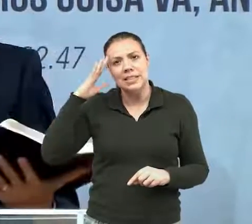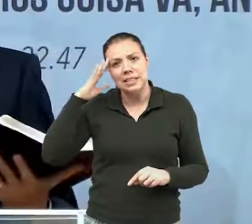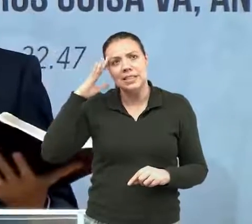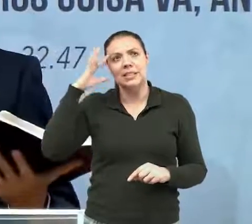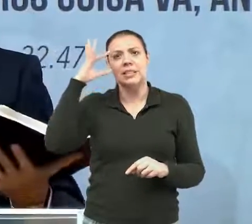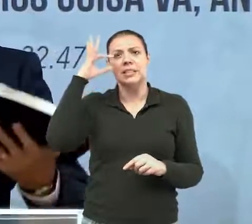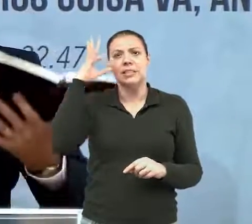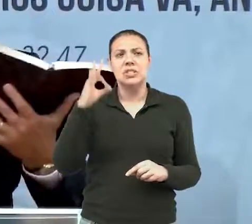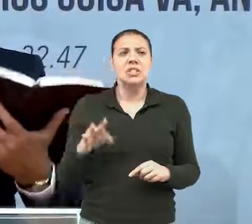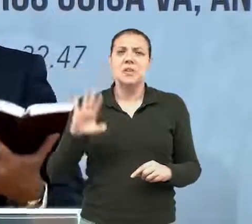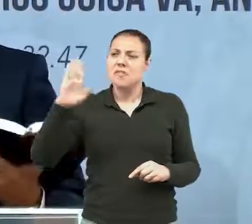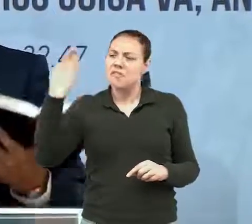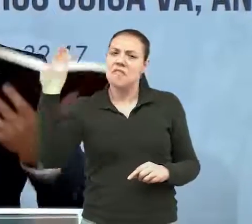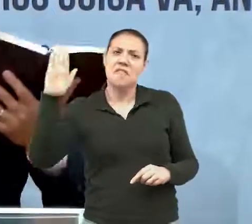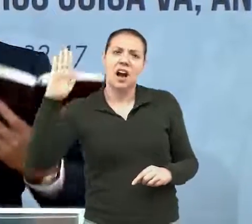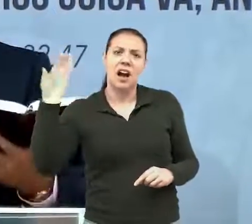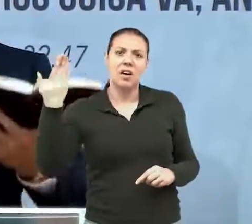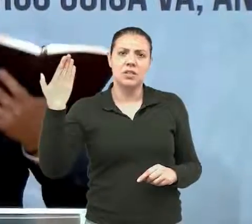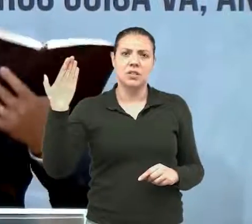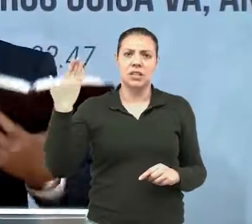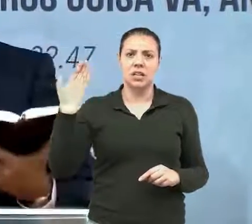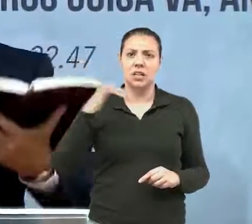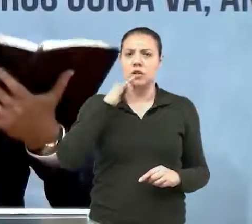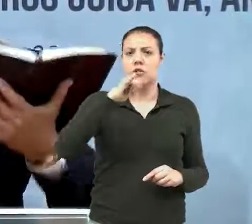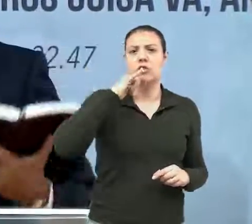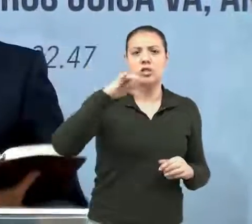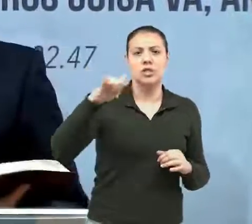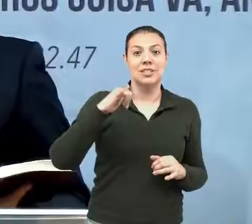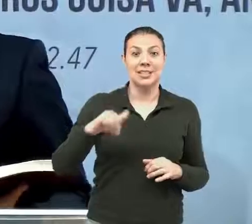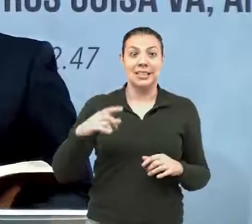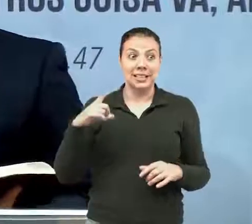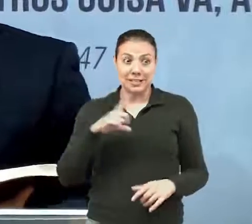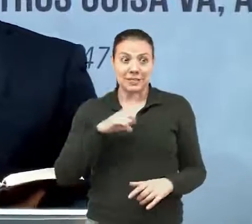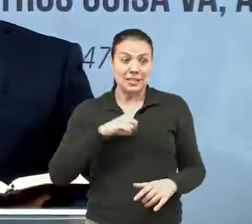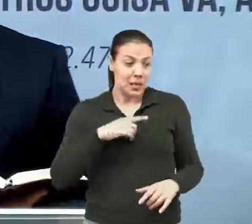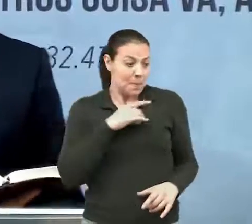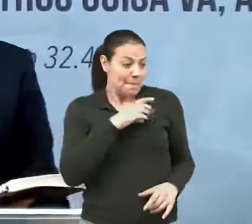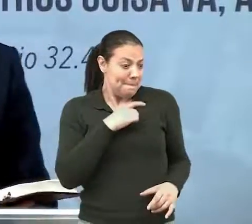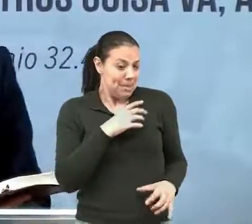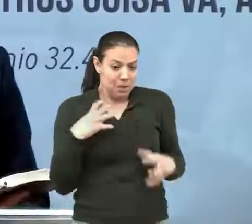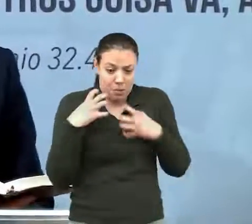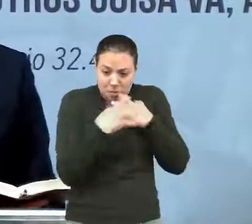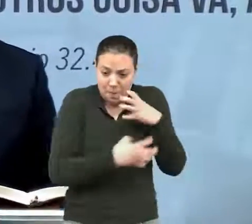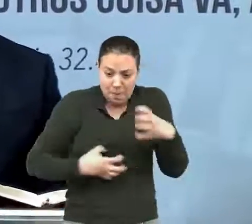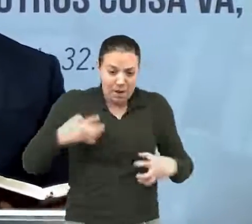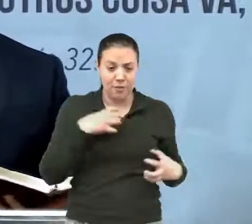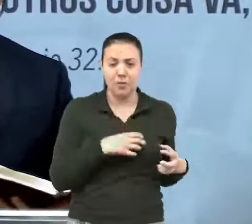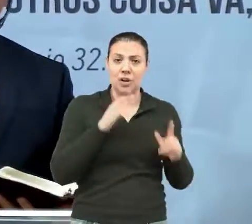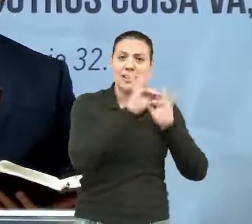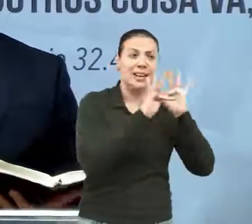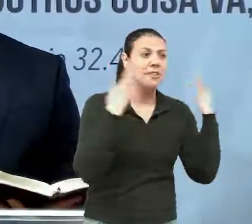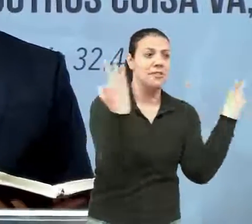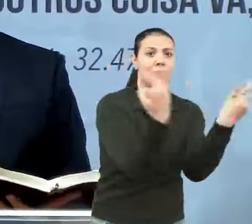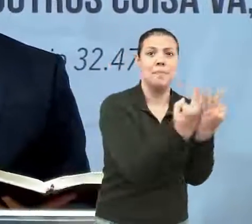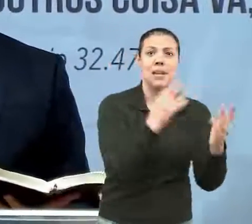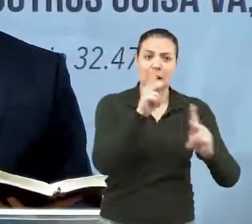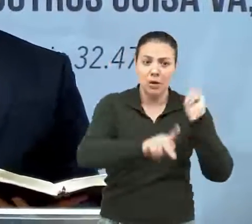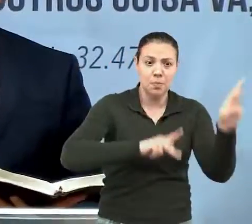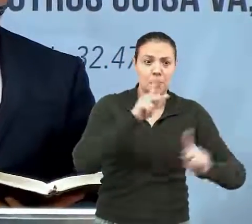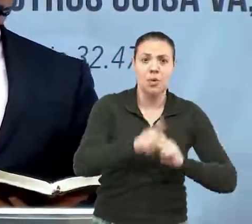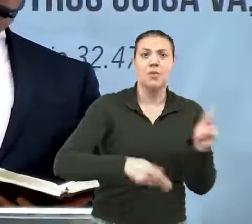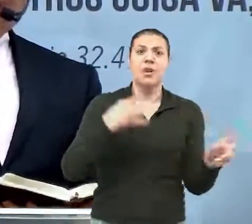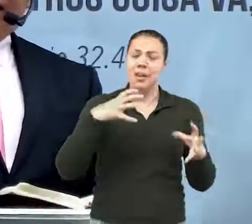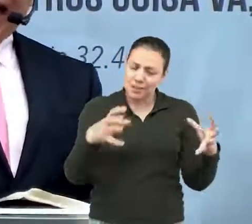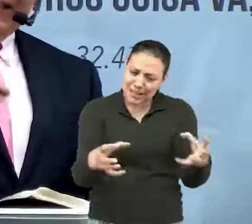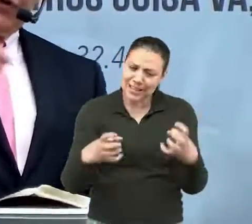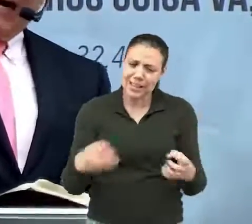de fake news, que estão gerando medo e pânico e pavor. Mas eu gostaria que você hoje, que é um cristão, que é um servo e uma serva de Deus,